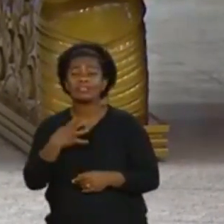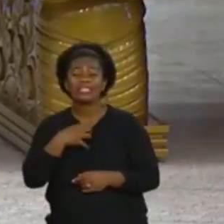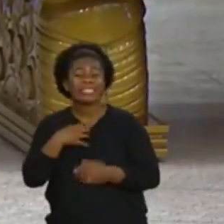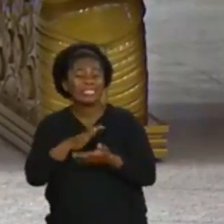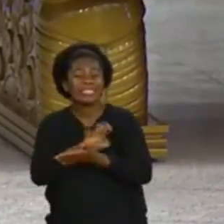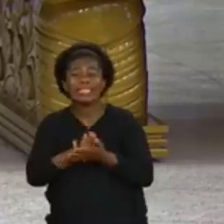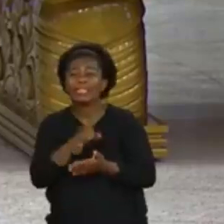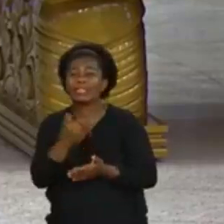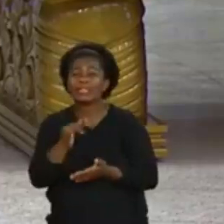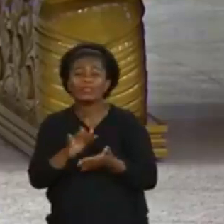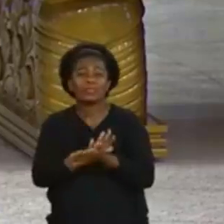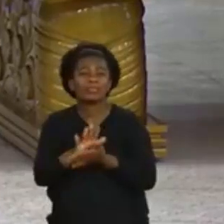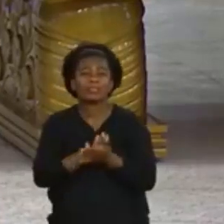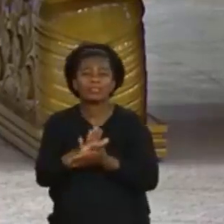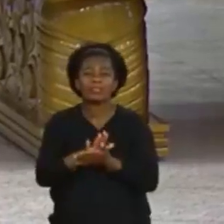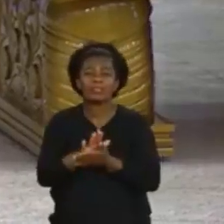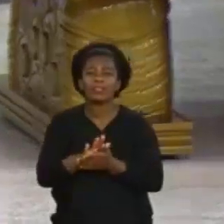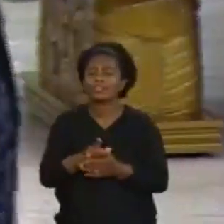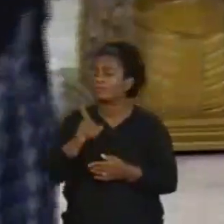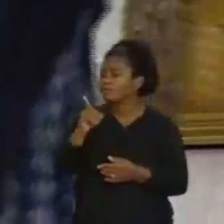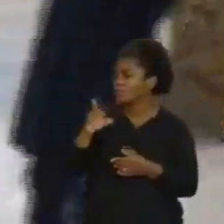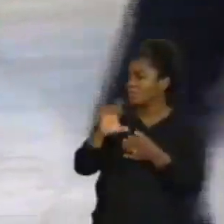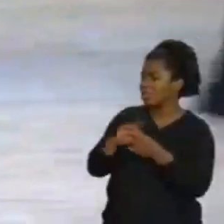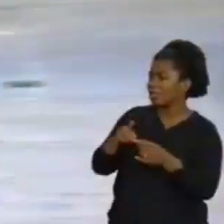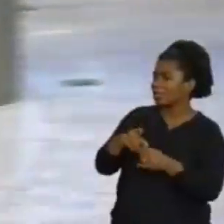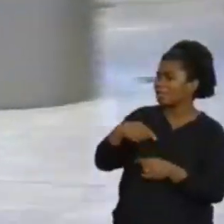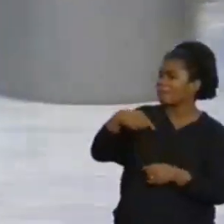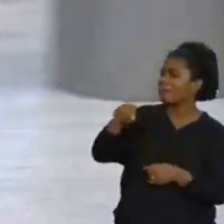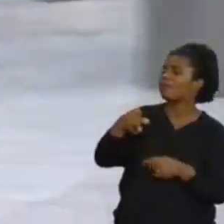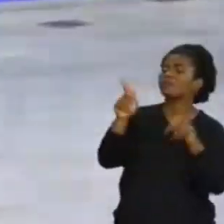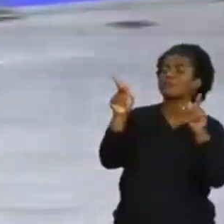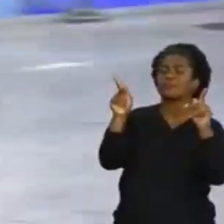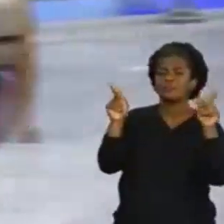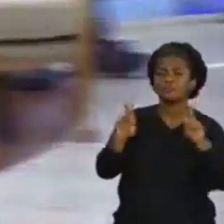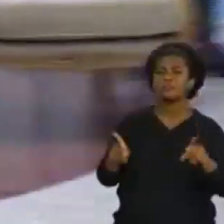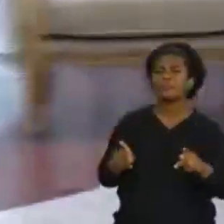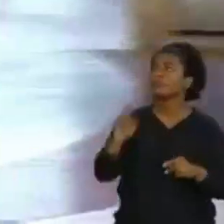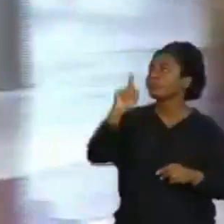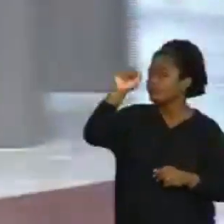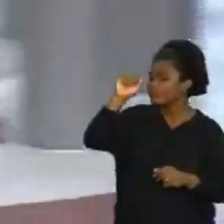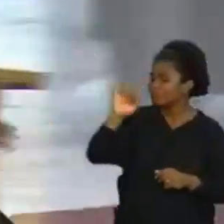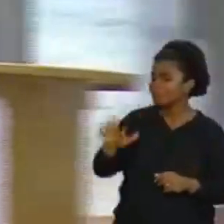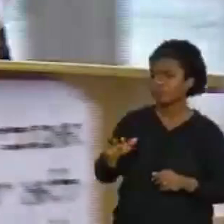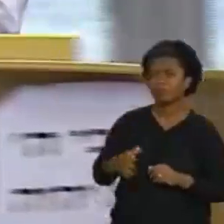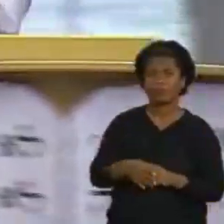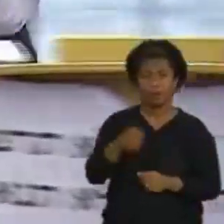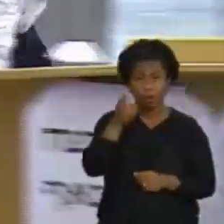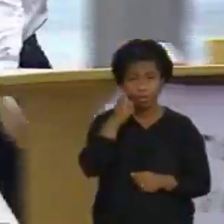Vai em paz, Deus te abençoe. Graças a Deus. Olha aqui, gente, ó.